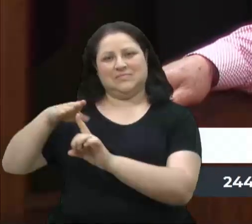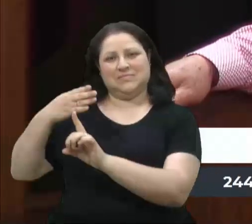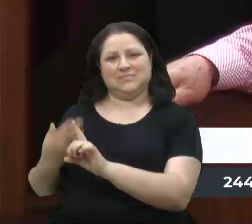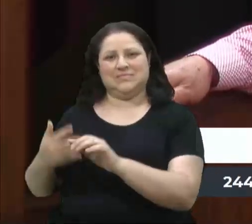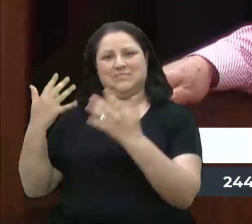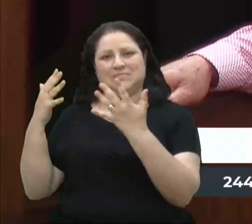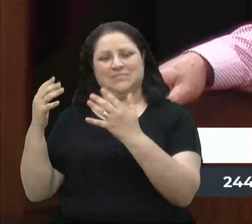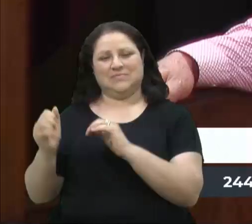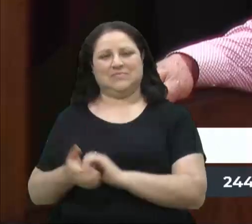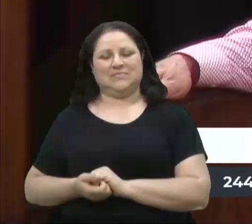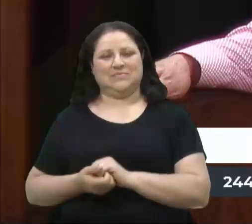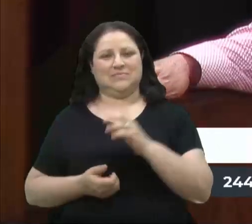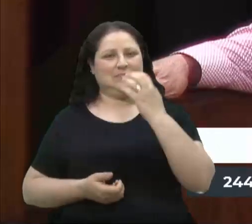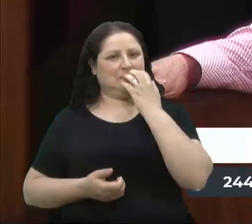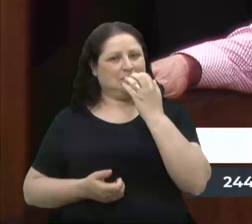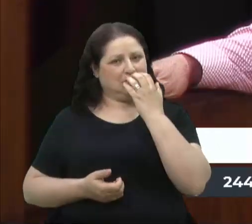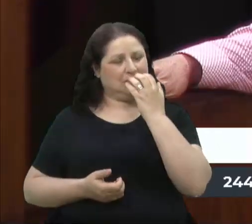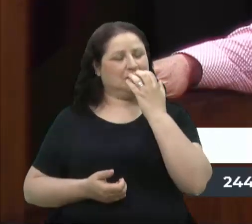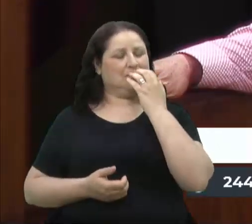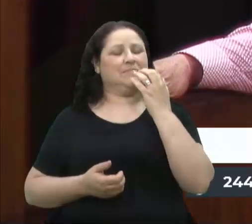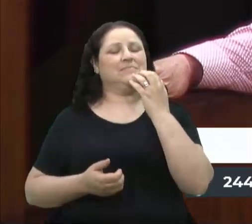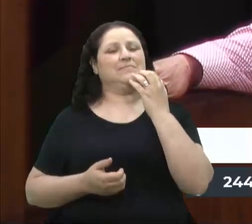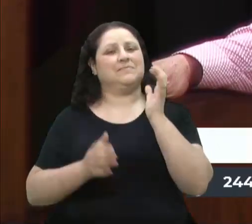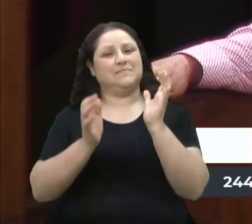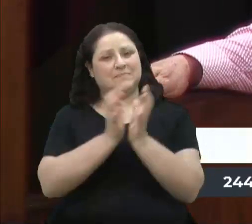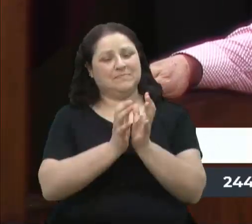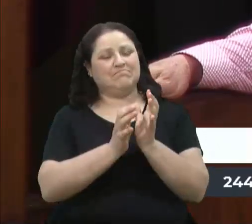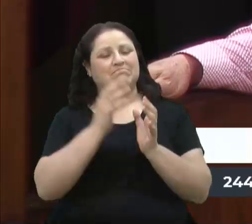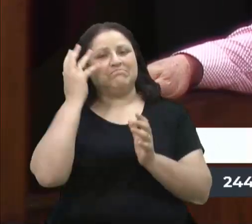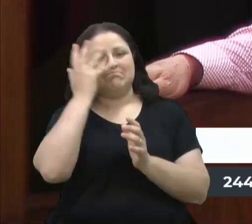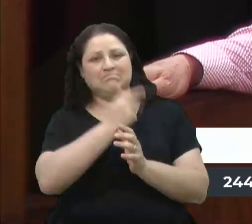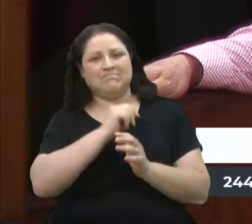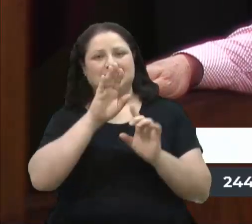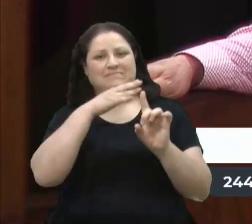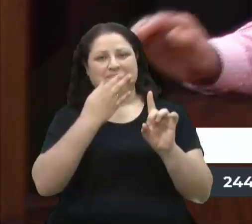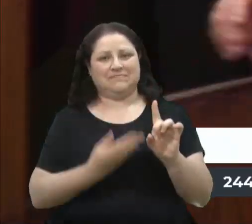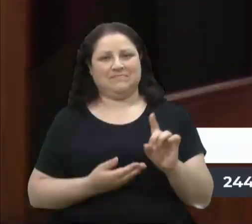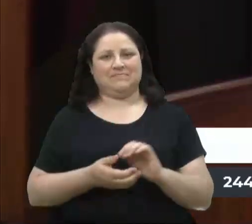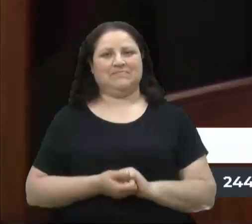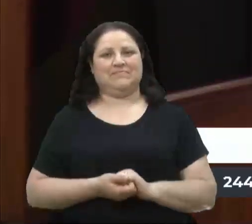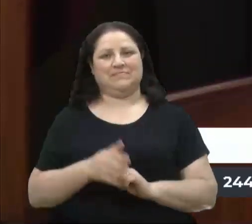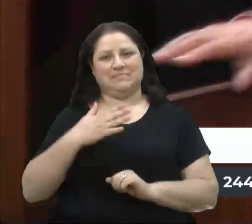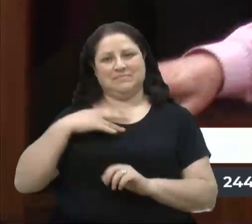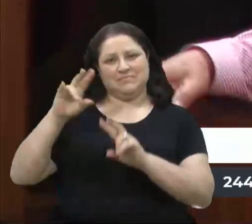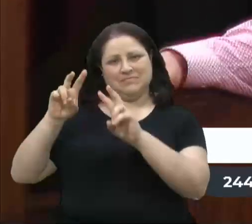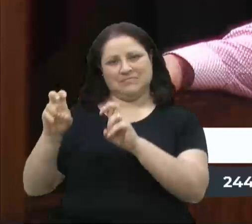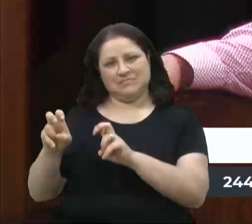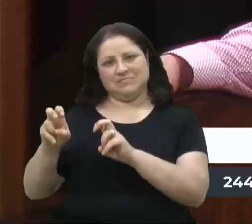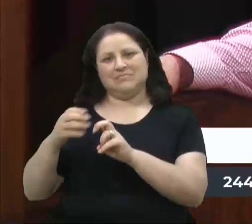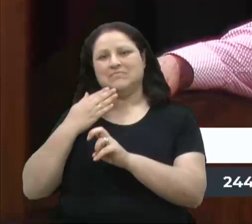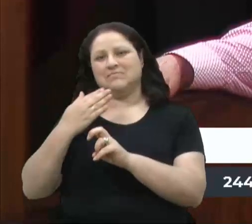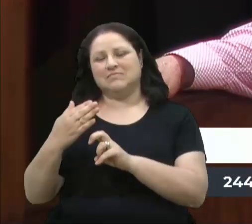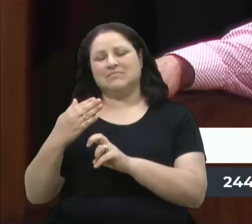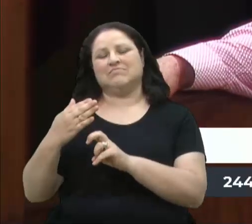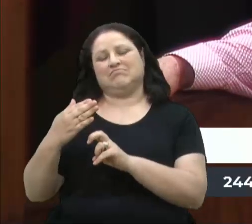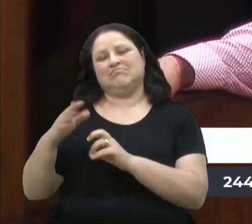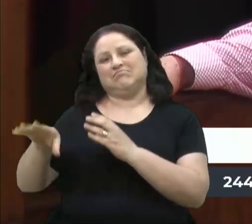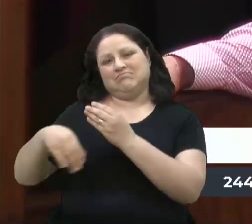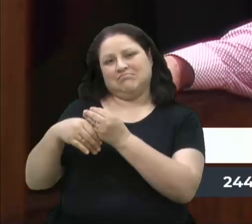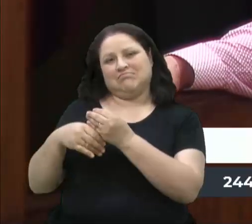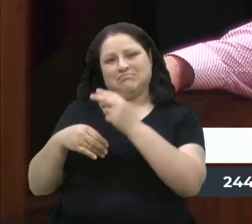Camiles, pela justa homenagem, bela homenagem. E antes de eu entrar no meu assunto, vereador Rafael, a sua parte,